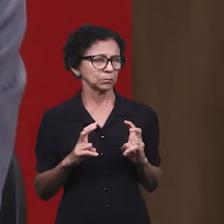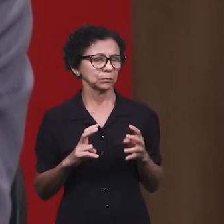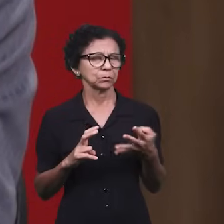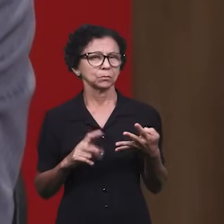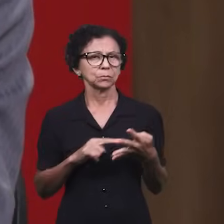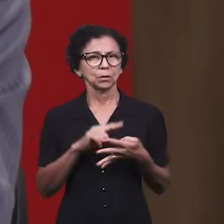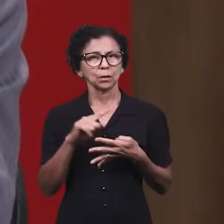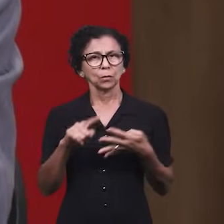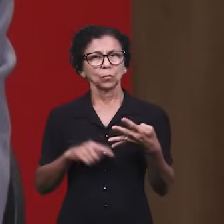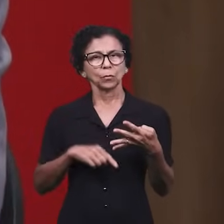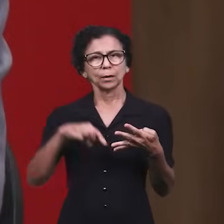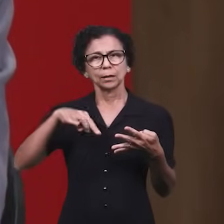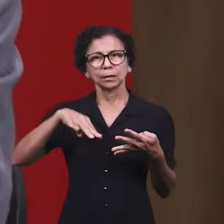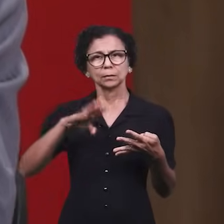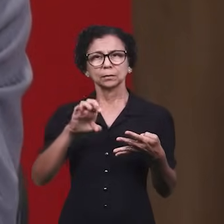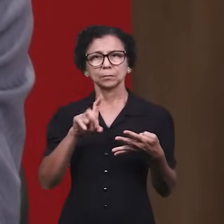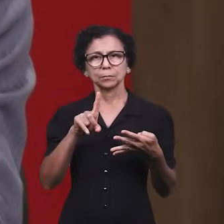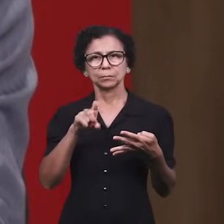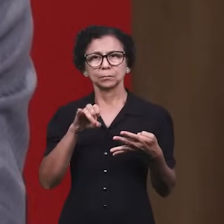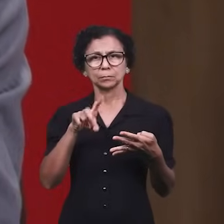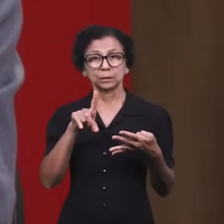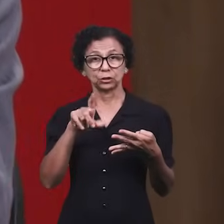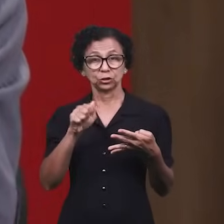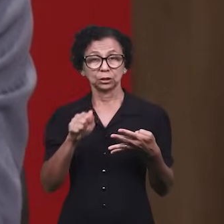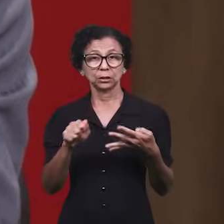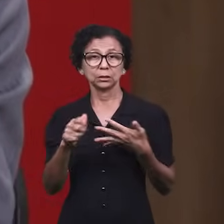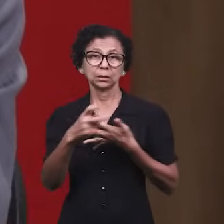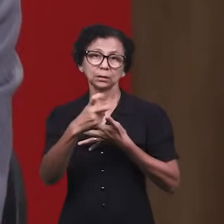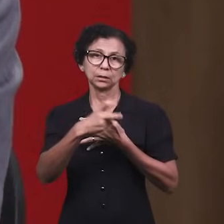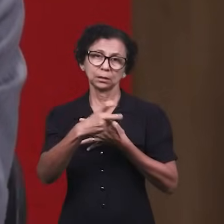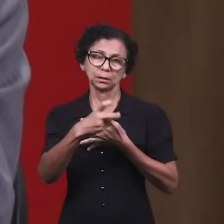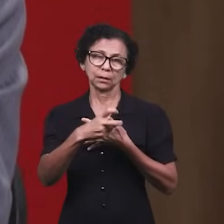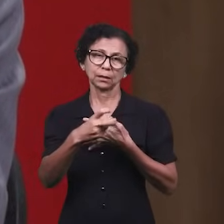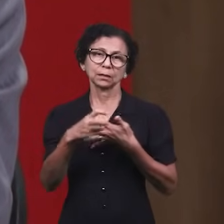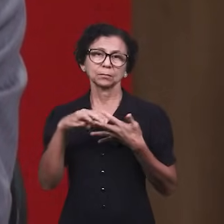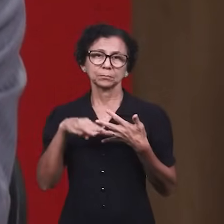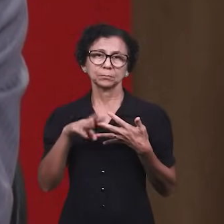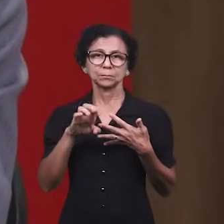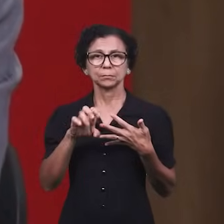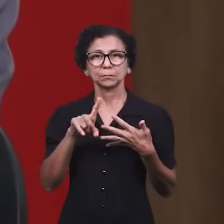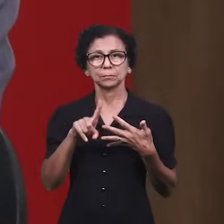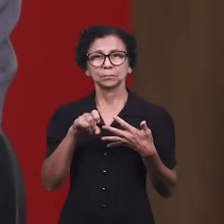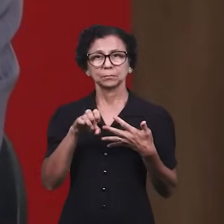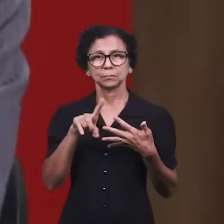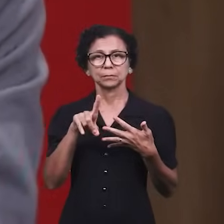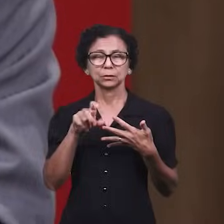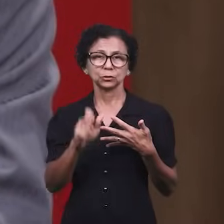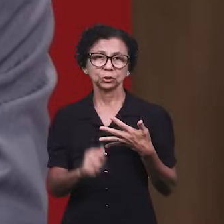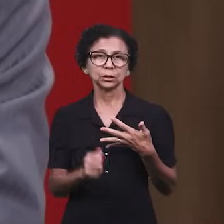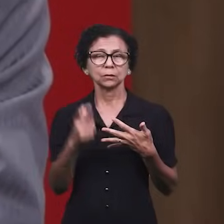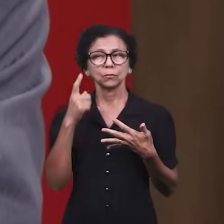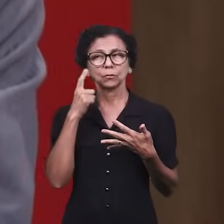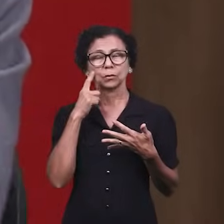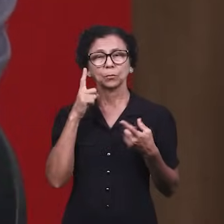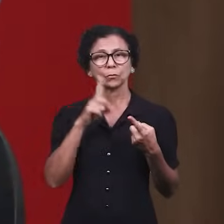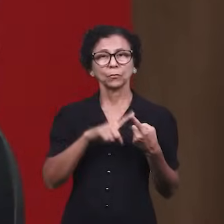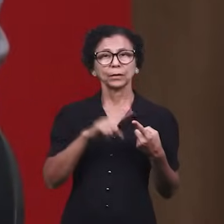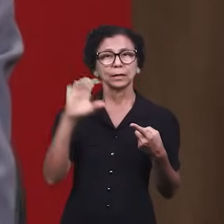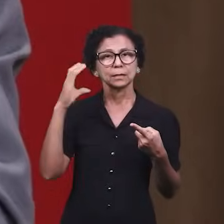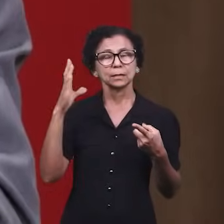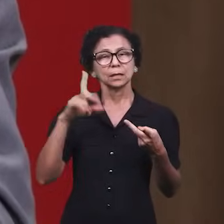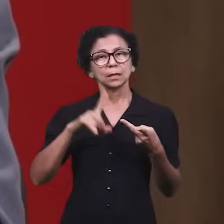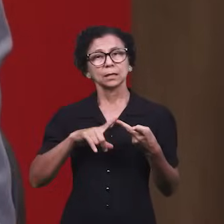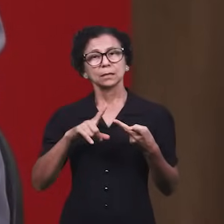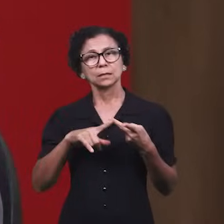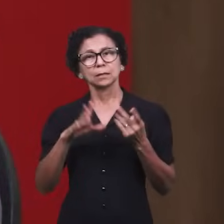de quarta e quinta medida, para a gente começar aqui a nossa conversa e ver o que nós vamos abordar aqui, tanto da parte da ciência, quanto do lado da